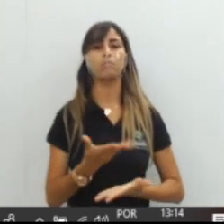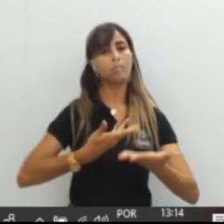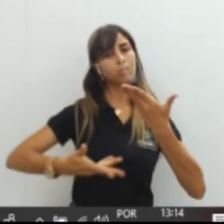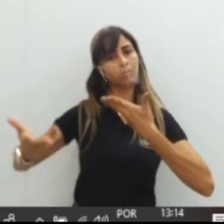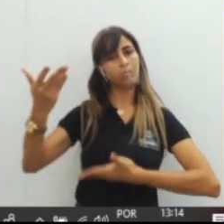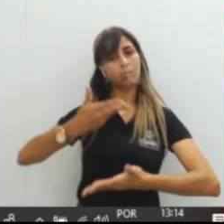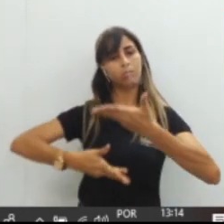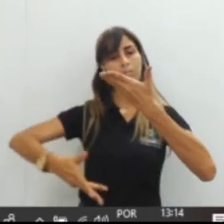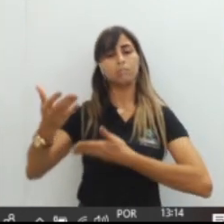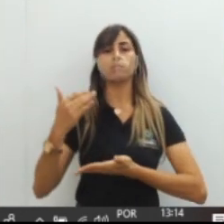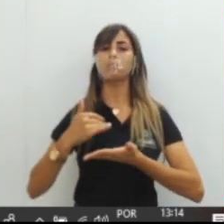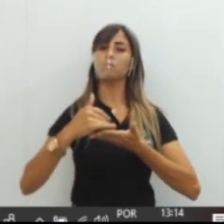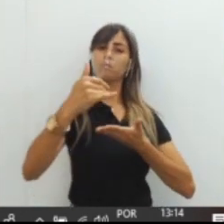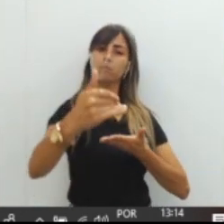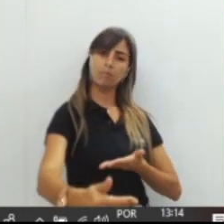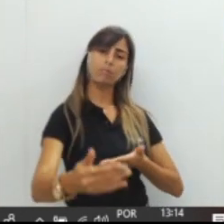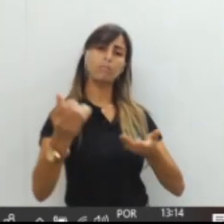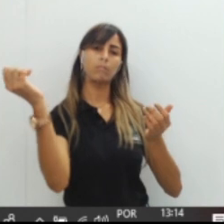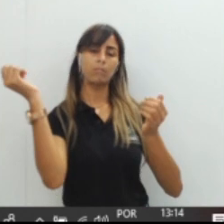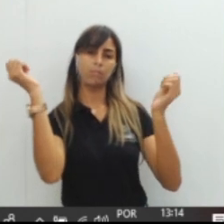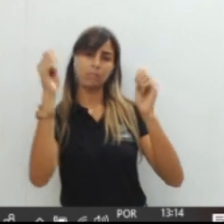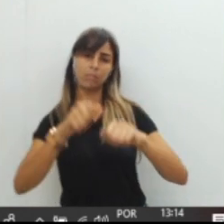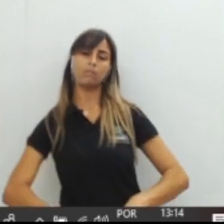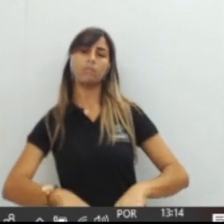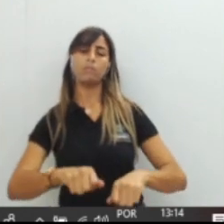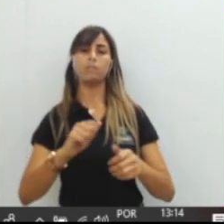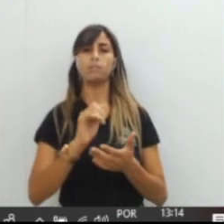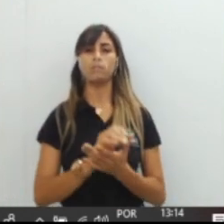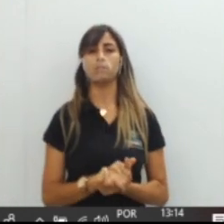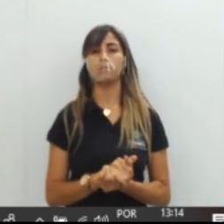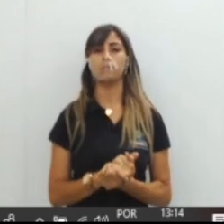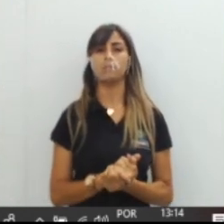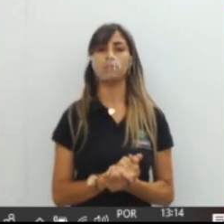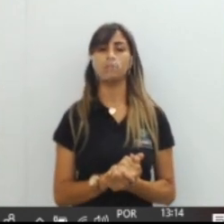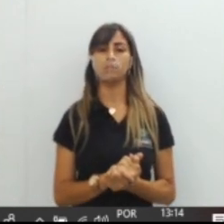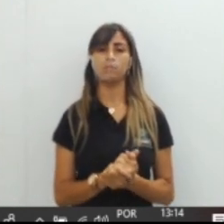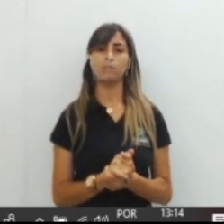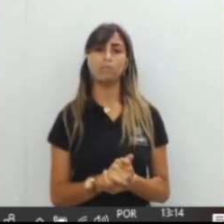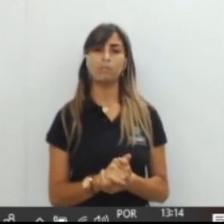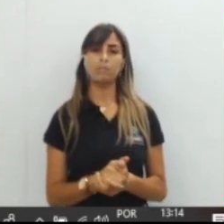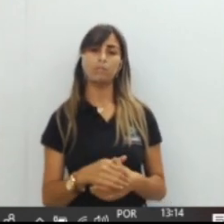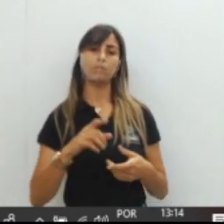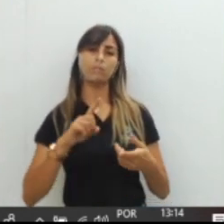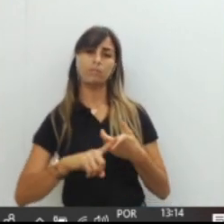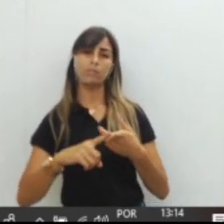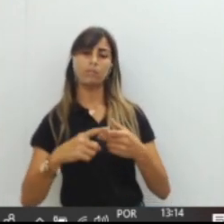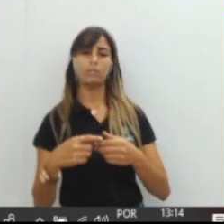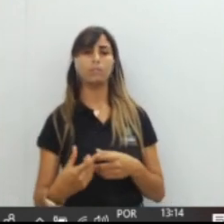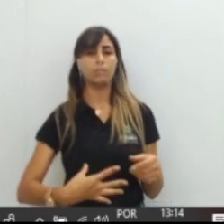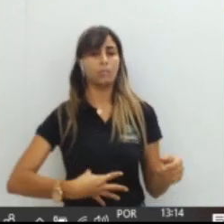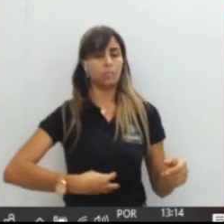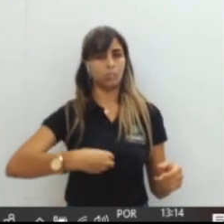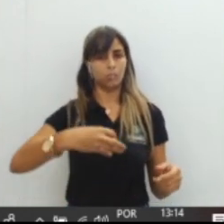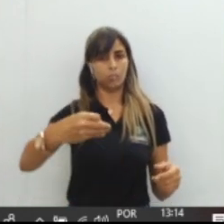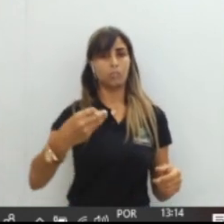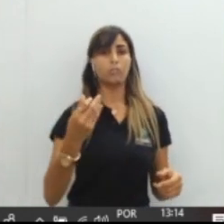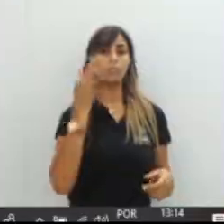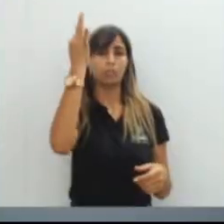gerações, mantendo seu potencial de satisfazer as necessidades e aspirações das gerações futuras